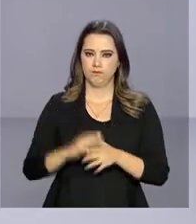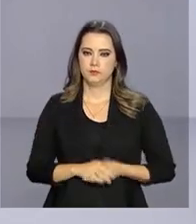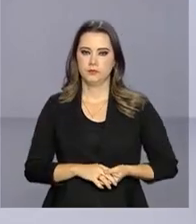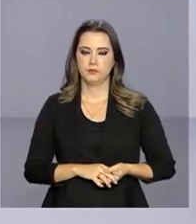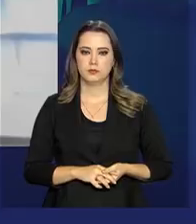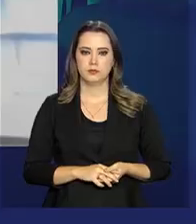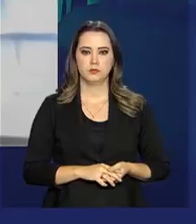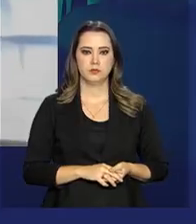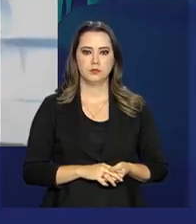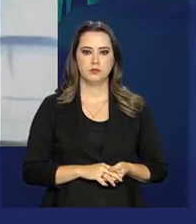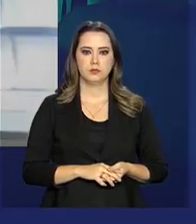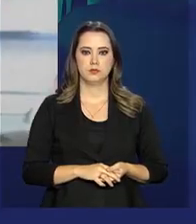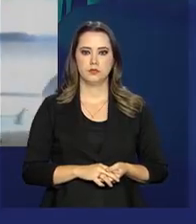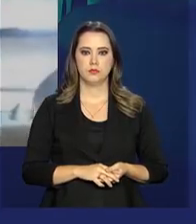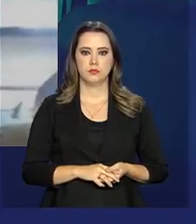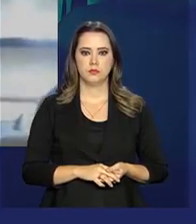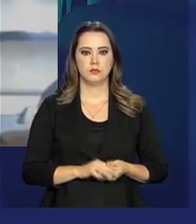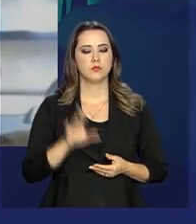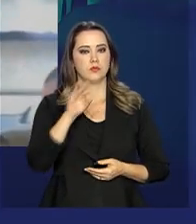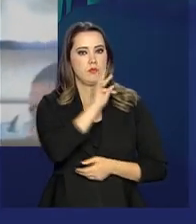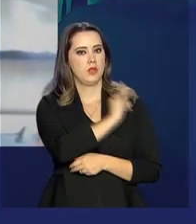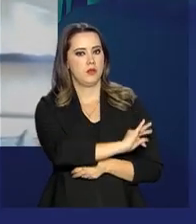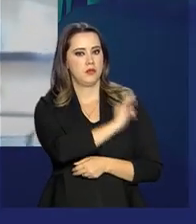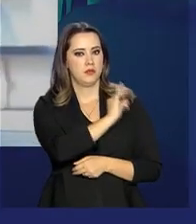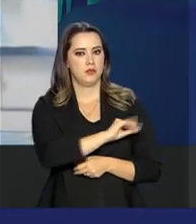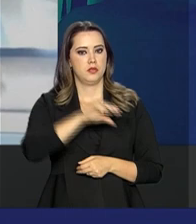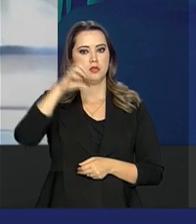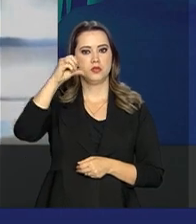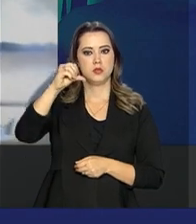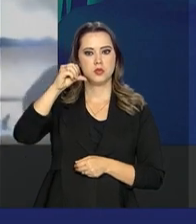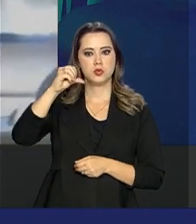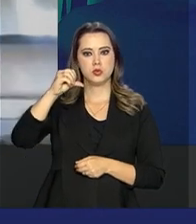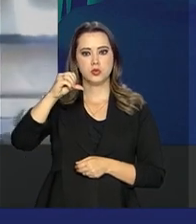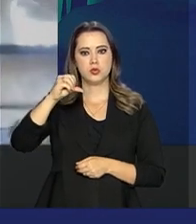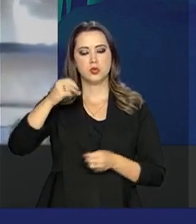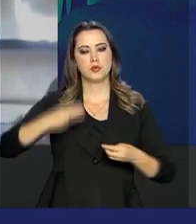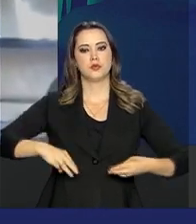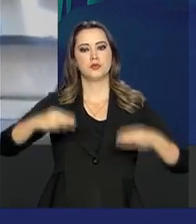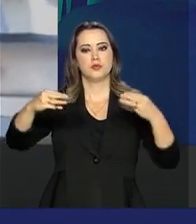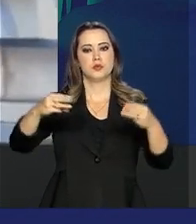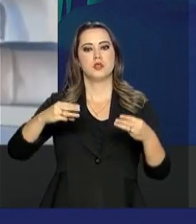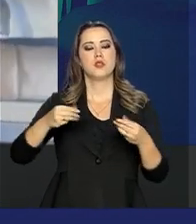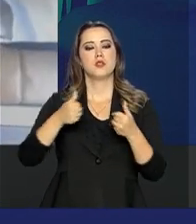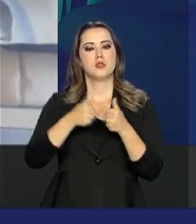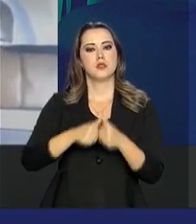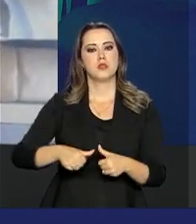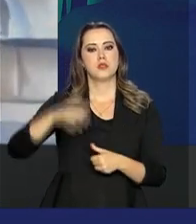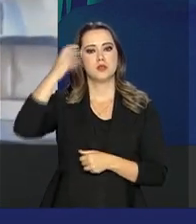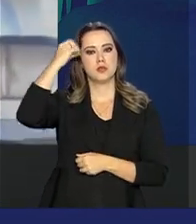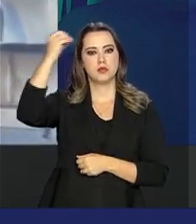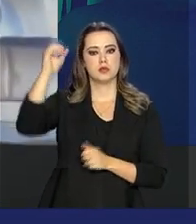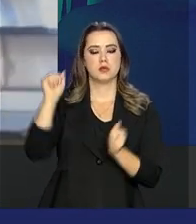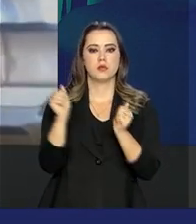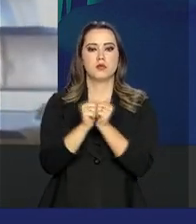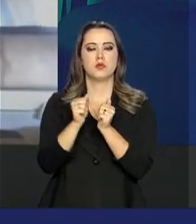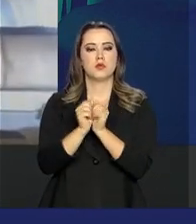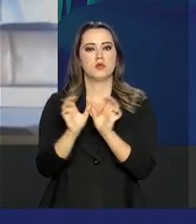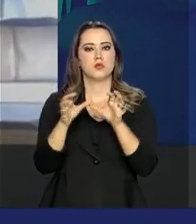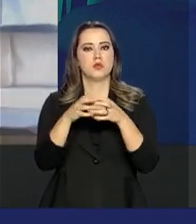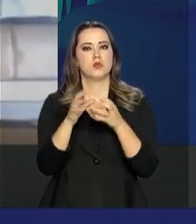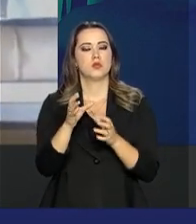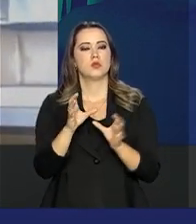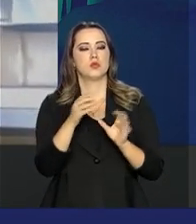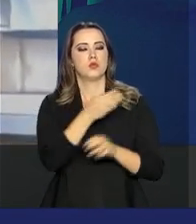gente. Técnicos de pelo menos 9 ministérios estão se dirigindo a Boa Vista para se reunir com a equipe